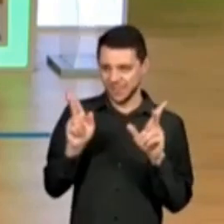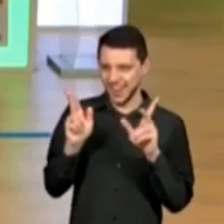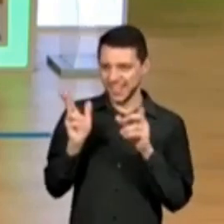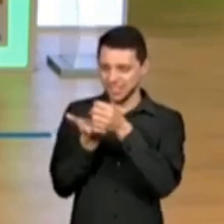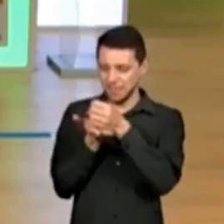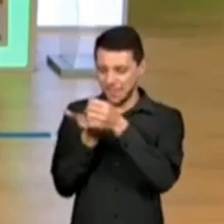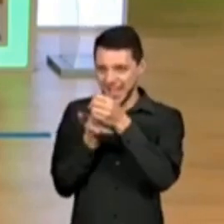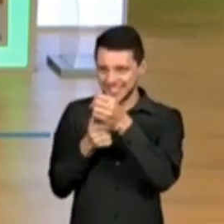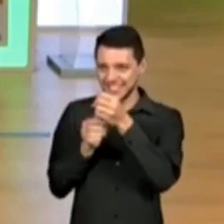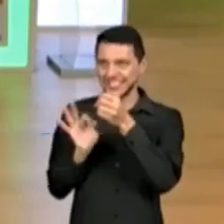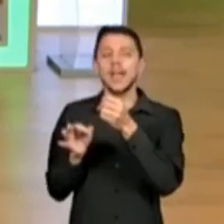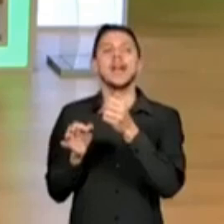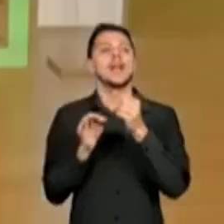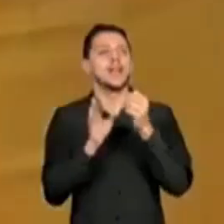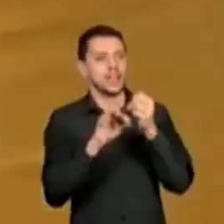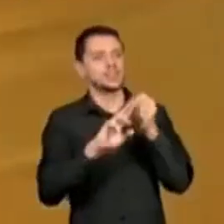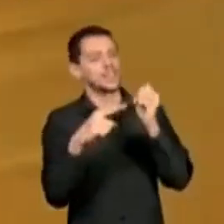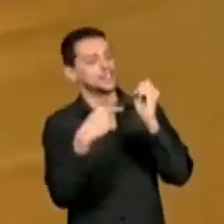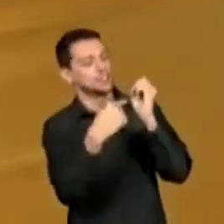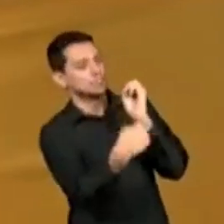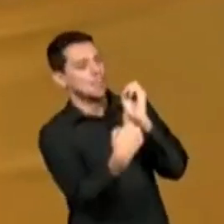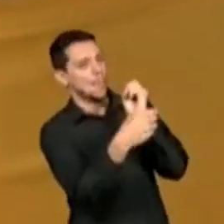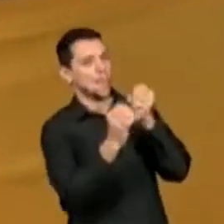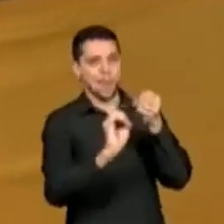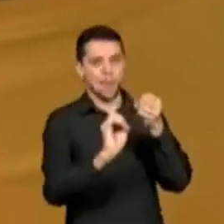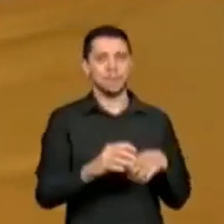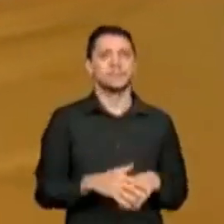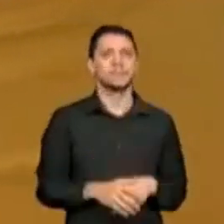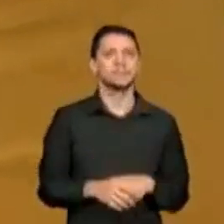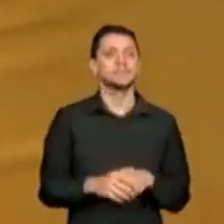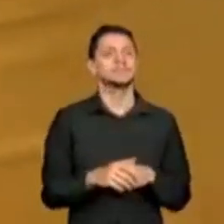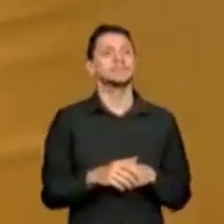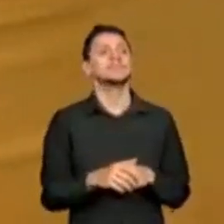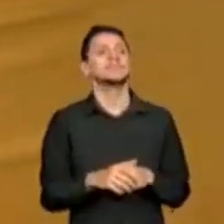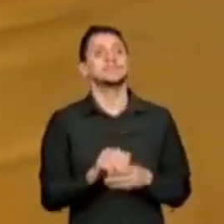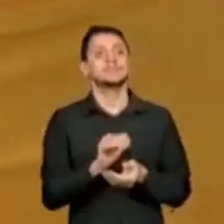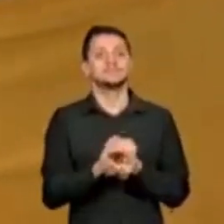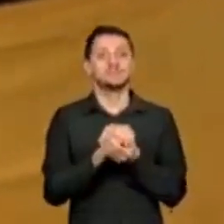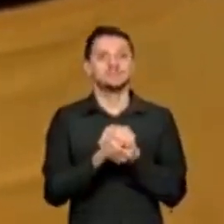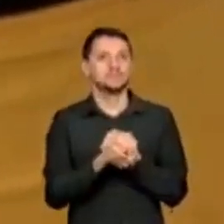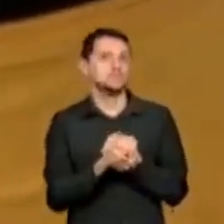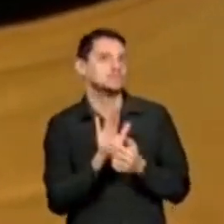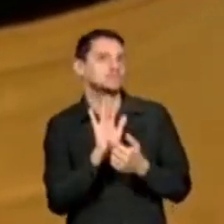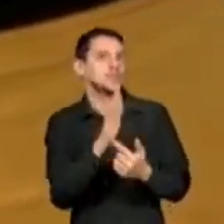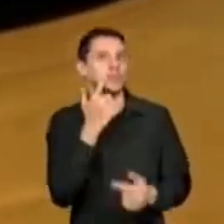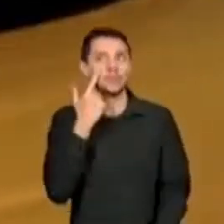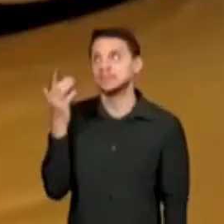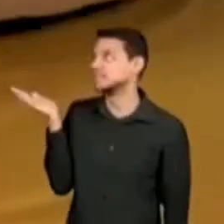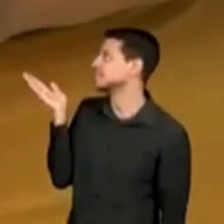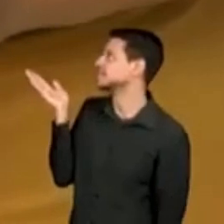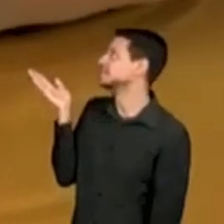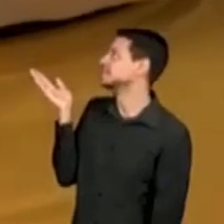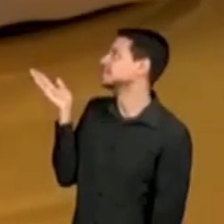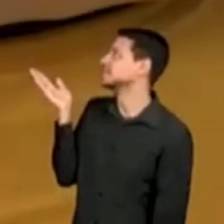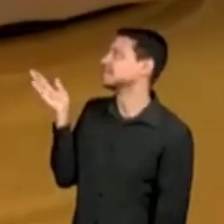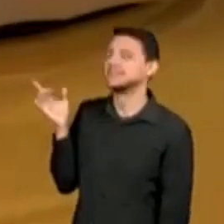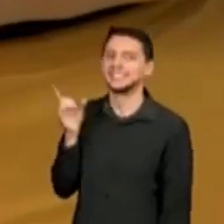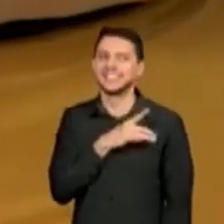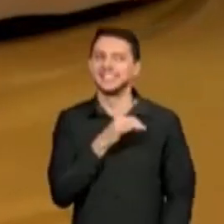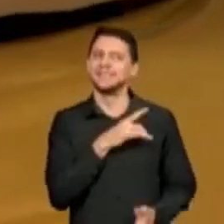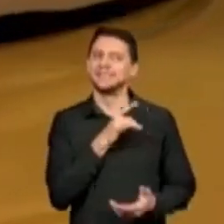galera. Ó, tchananã, que eu quero fazer suspense, é um... Tô com medo de derrubar aqui,